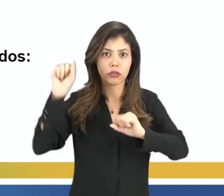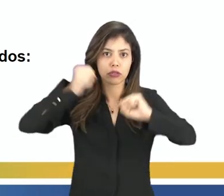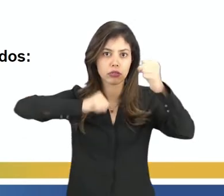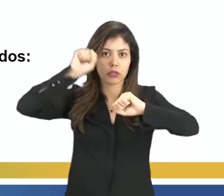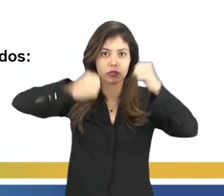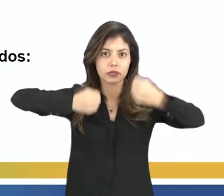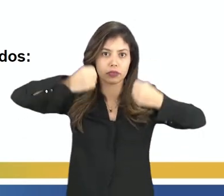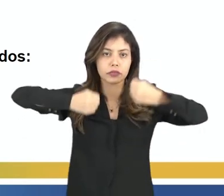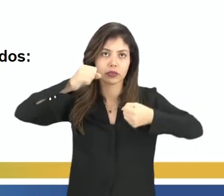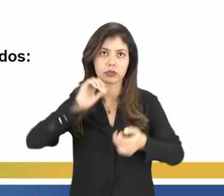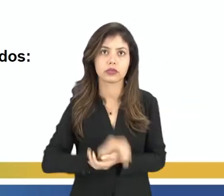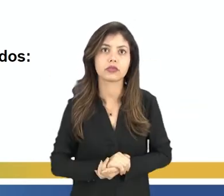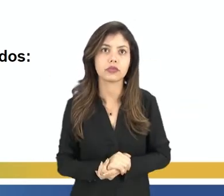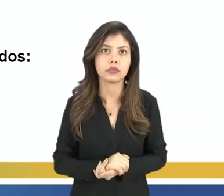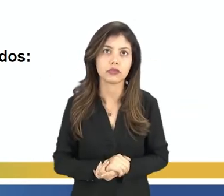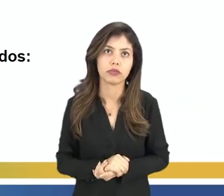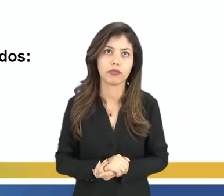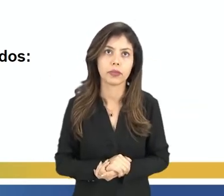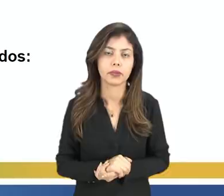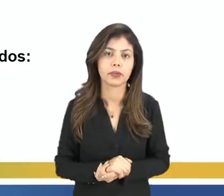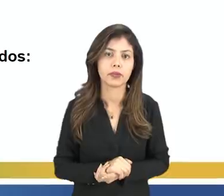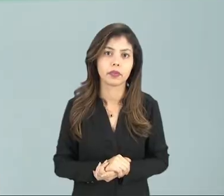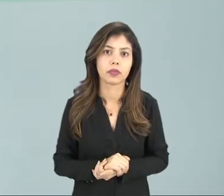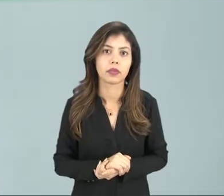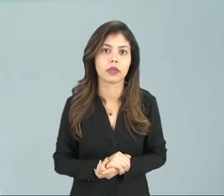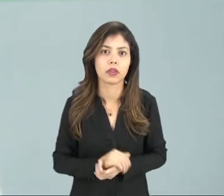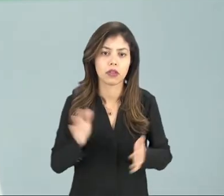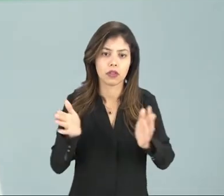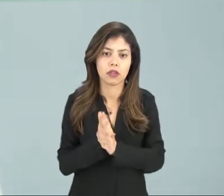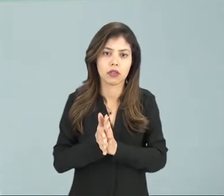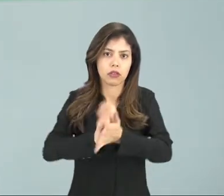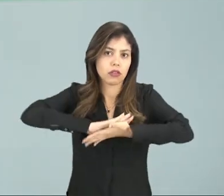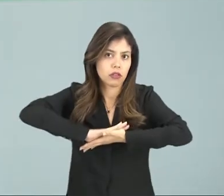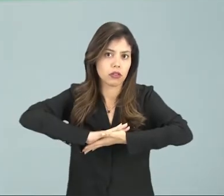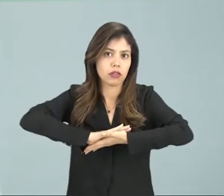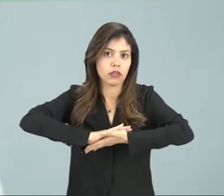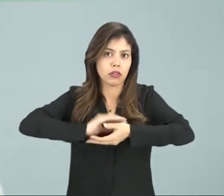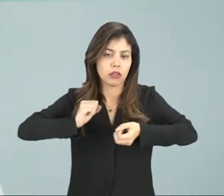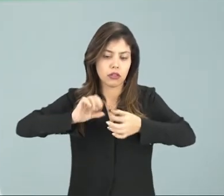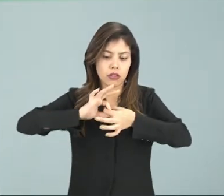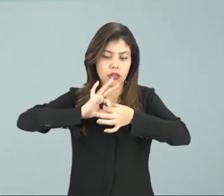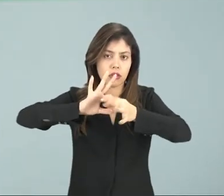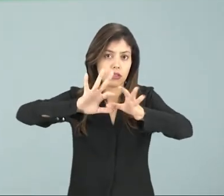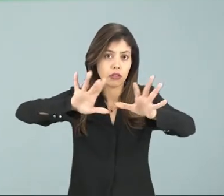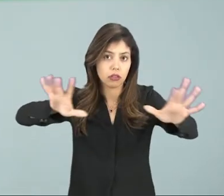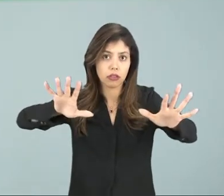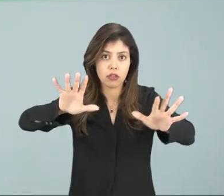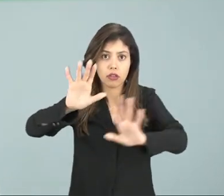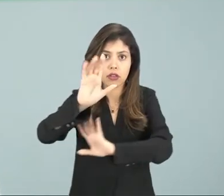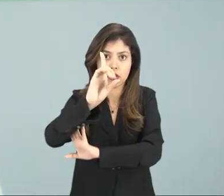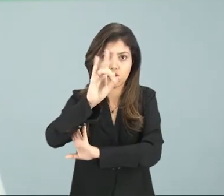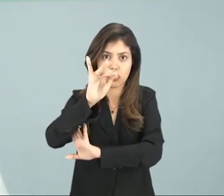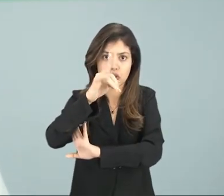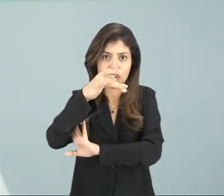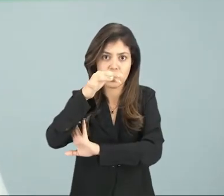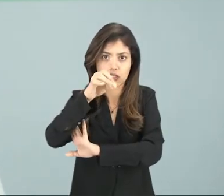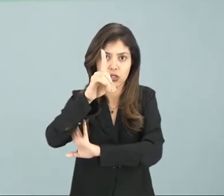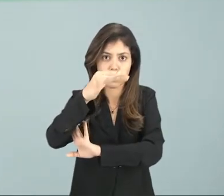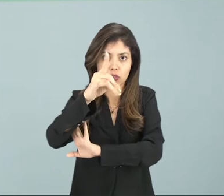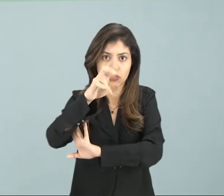nas indústrias nos carros e esses essa queimada essa Queima ela libera é dióxido de enxofre